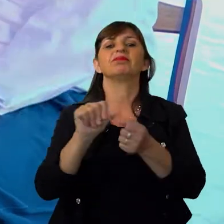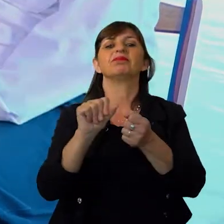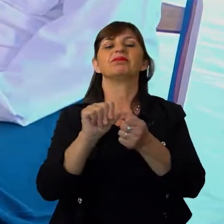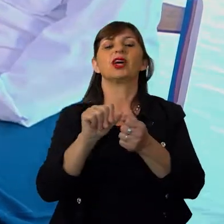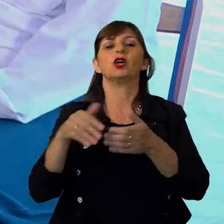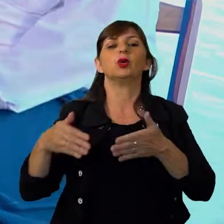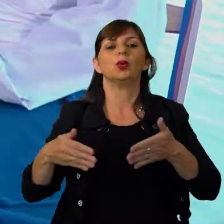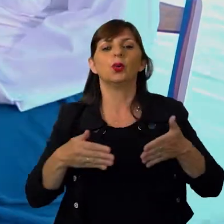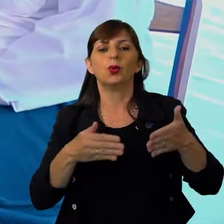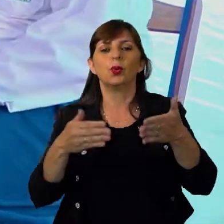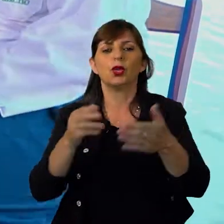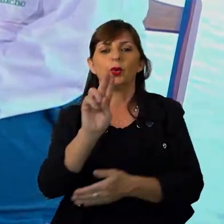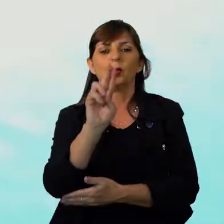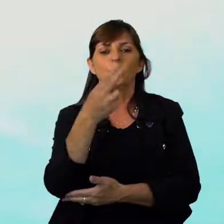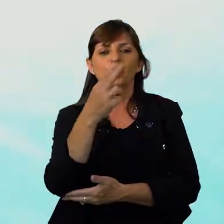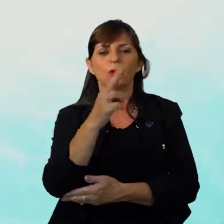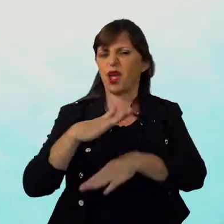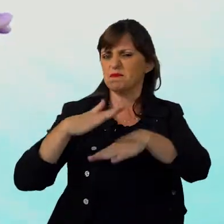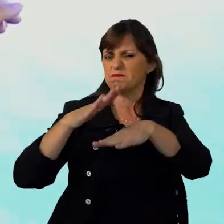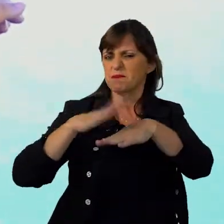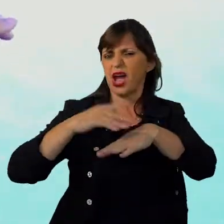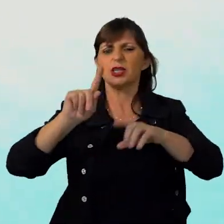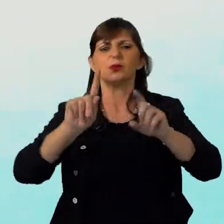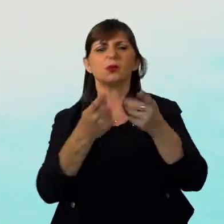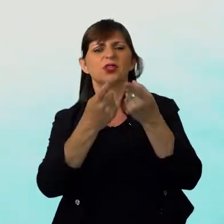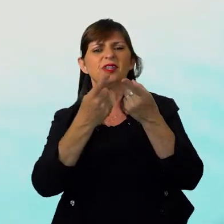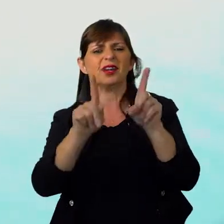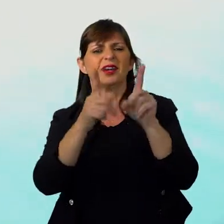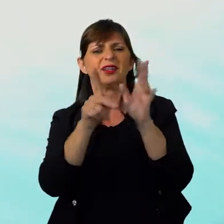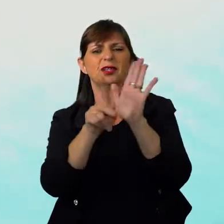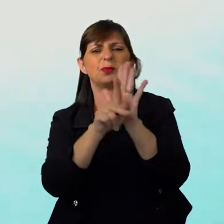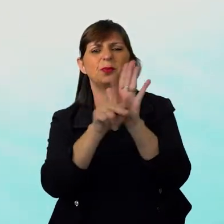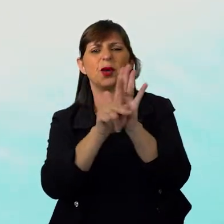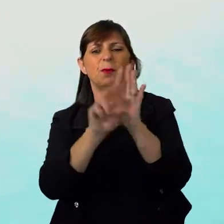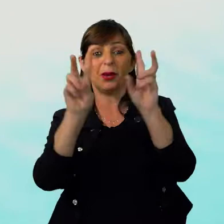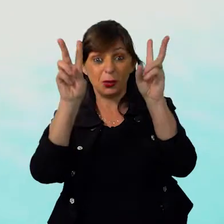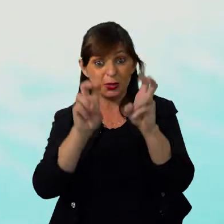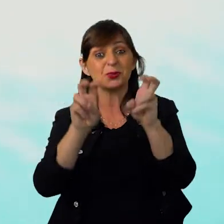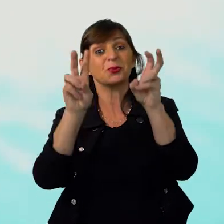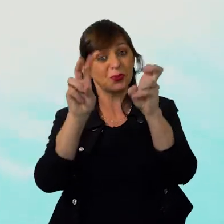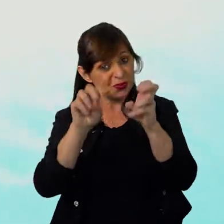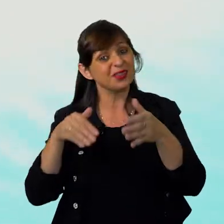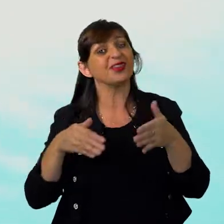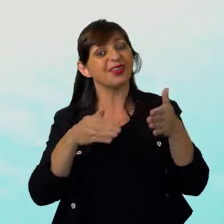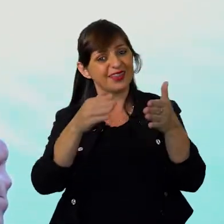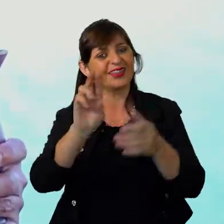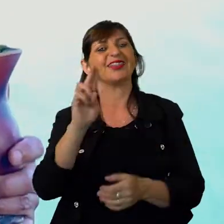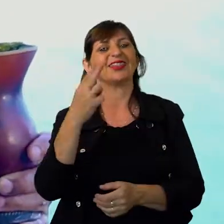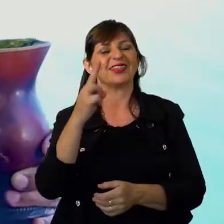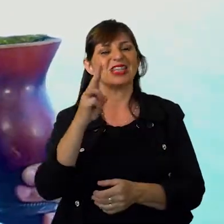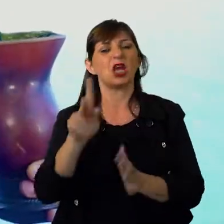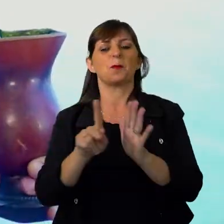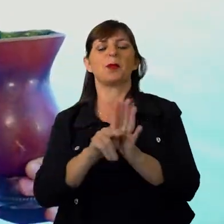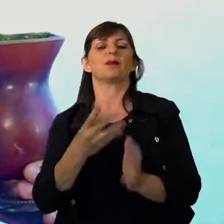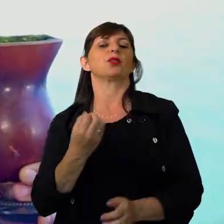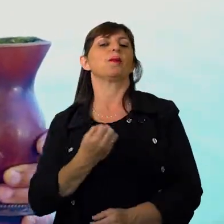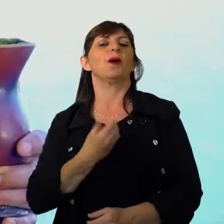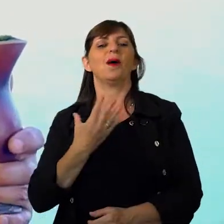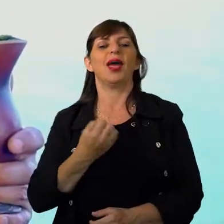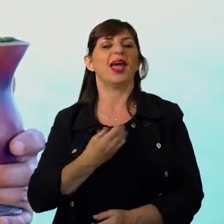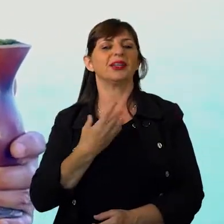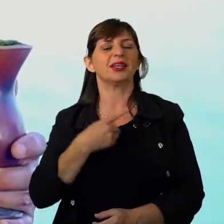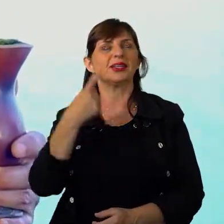o Rio Uruguai é o rio mais cantado do planeta o Rio Uruguai é o rio que os poetas